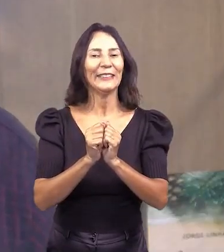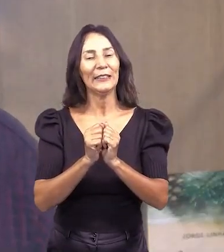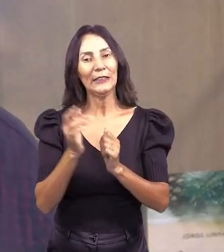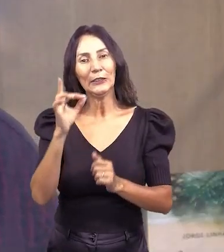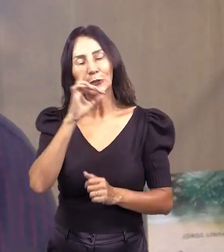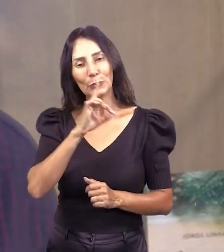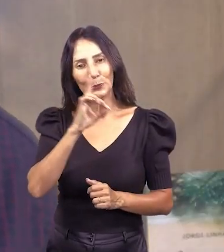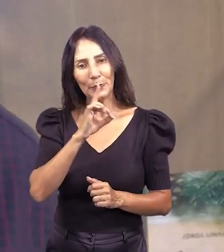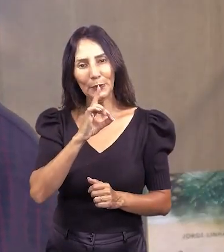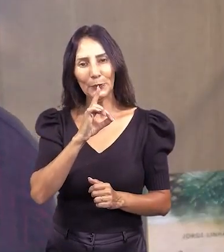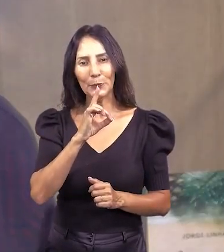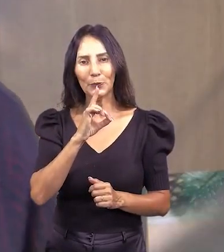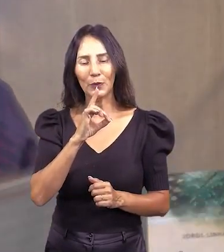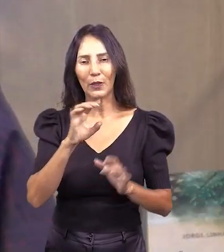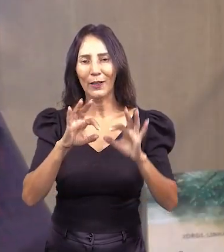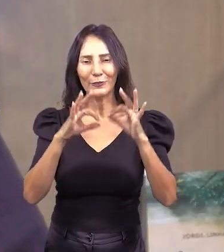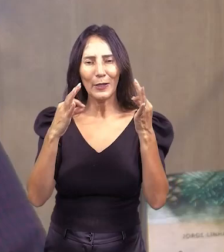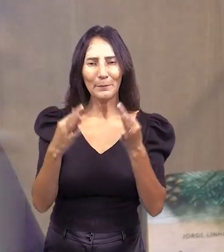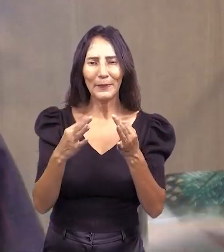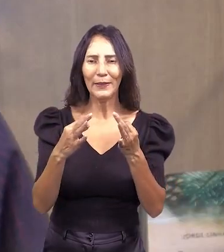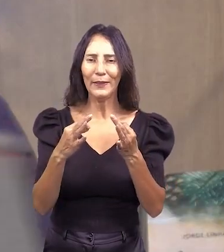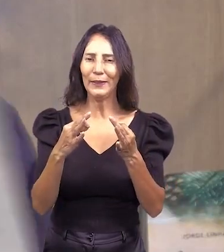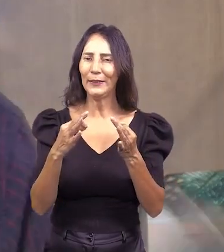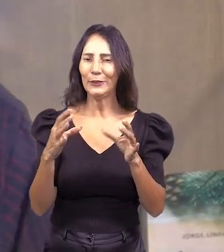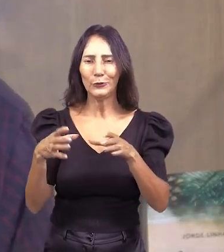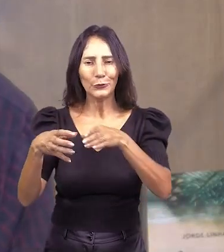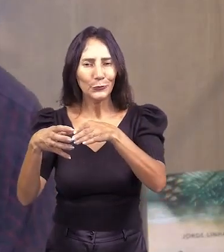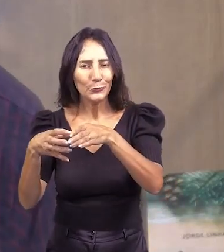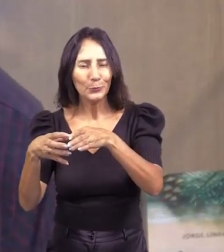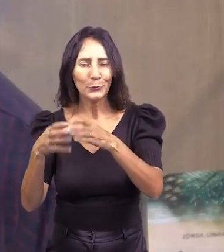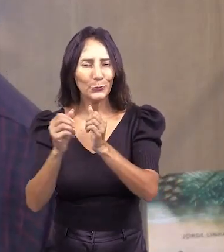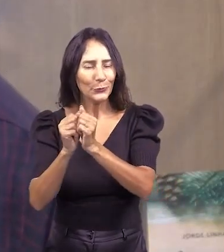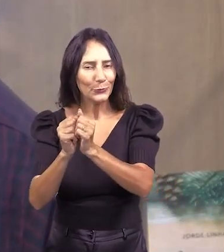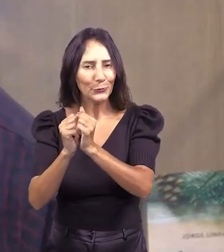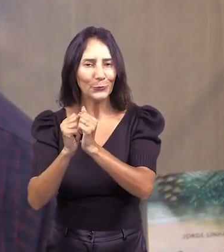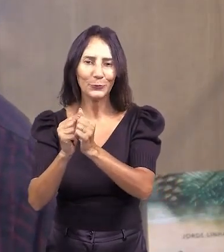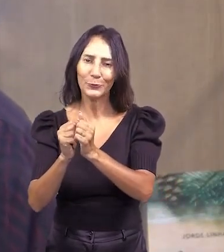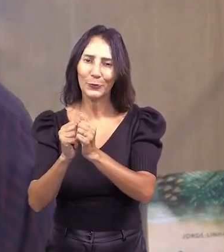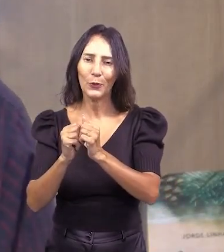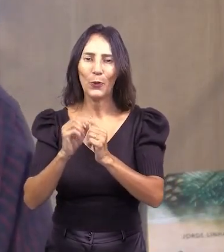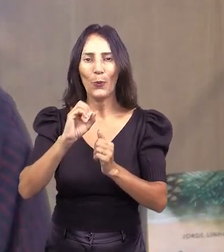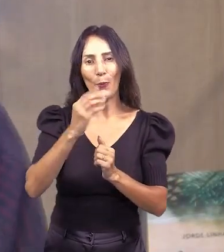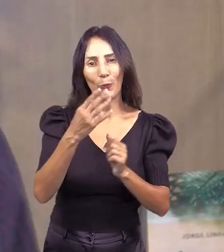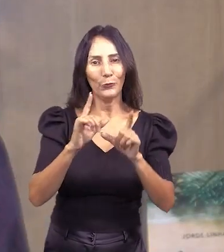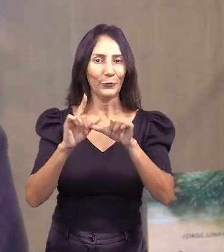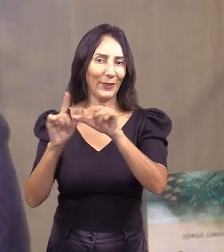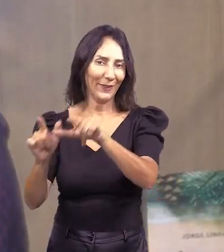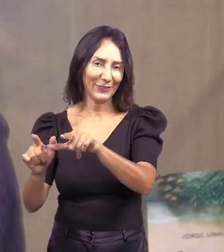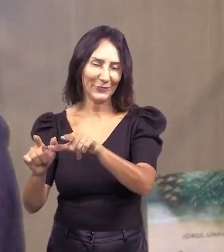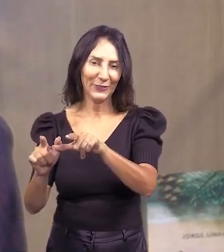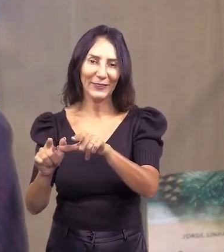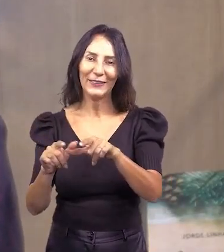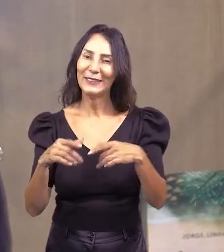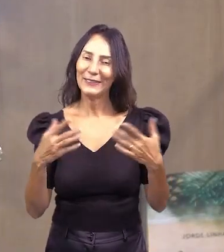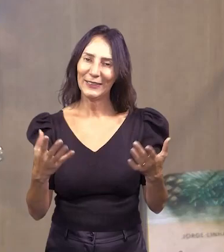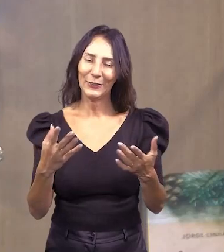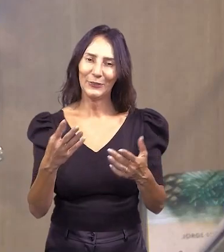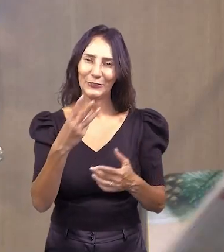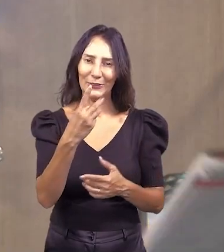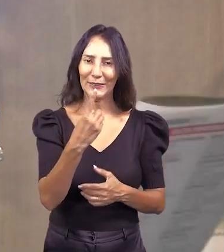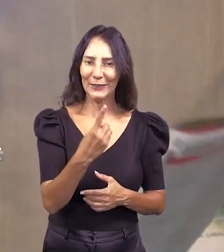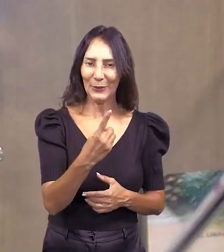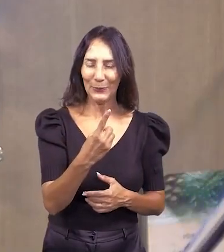E como no domingo, muitas vezes as famílias se reúnem, pessoas viajam, então nós teremos no dia